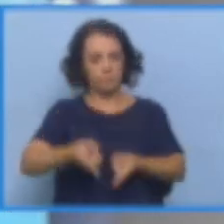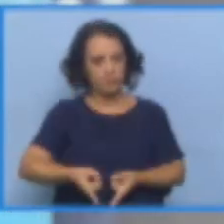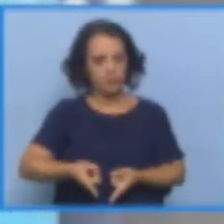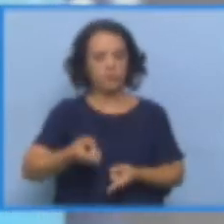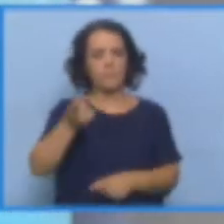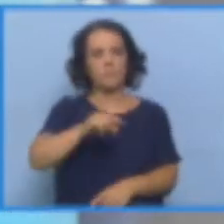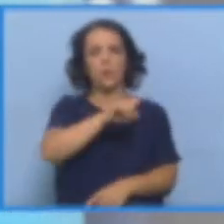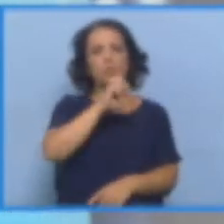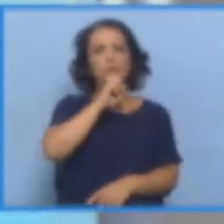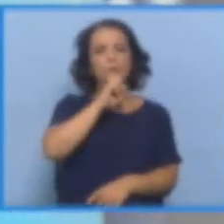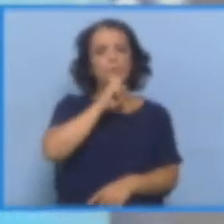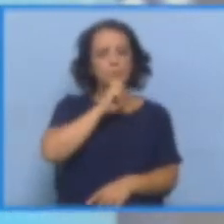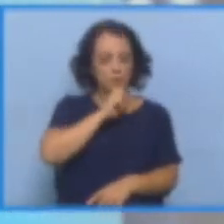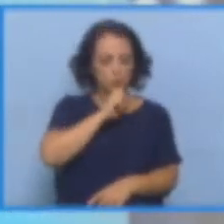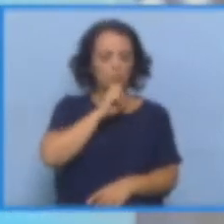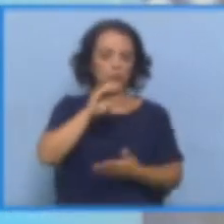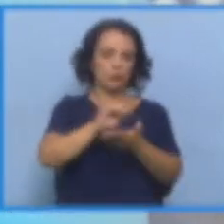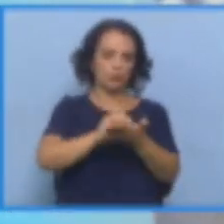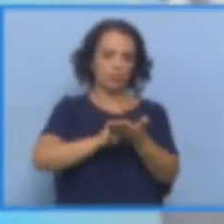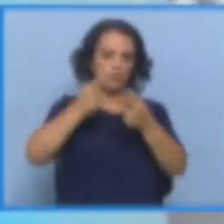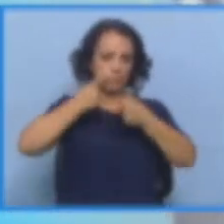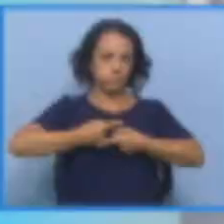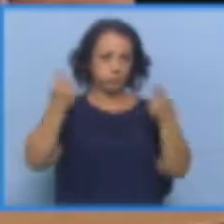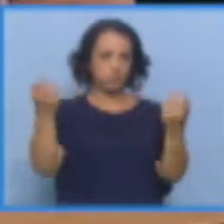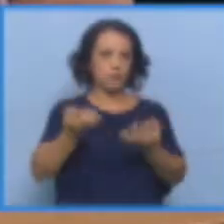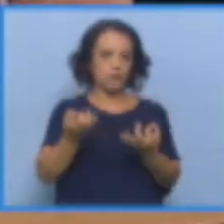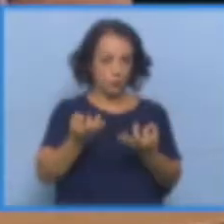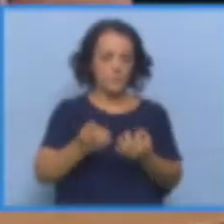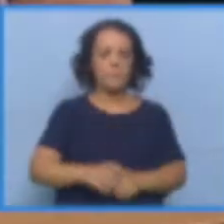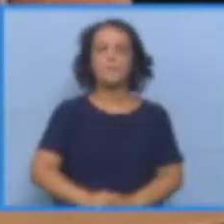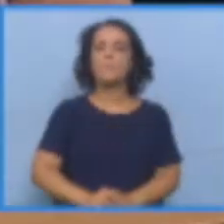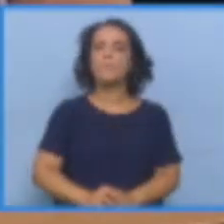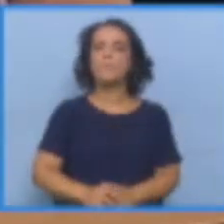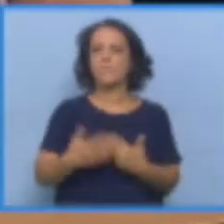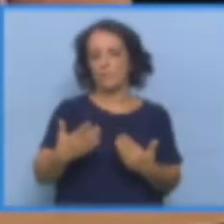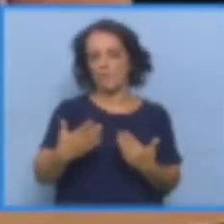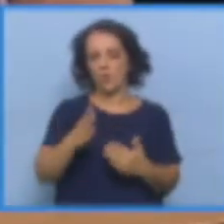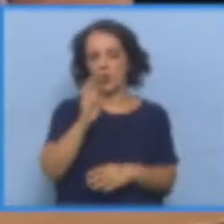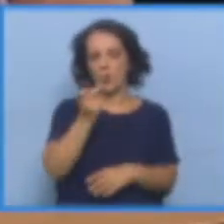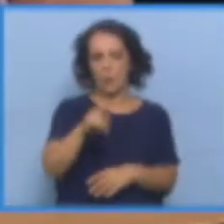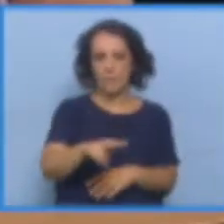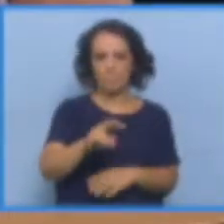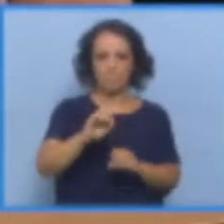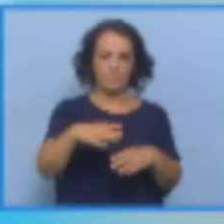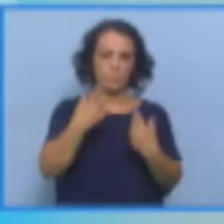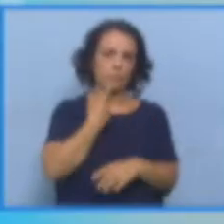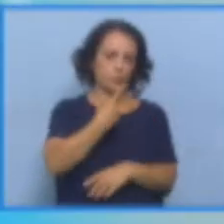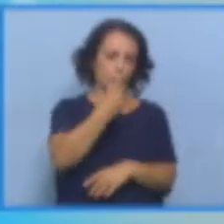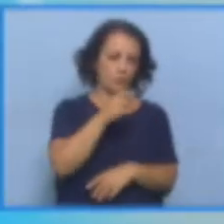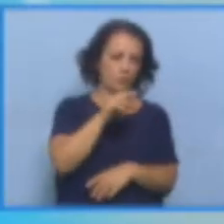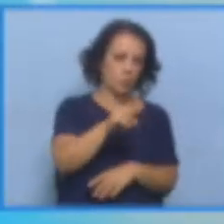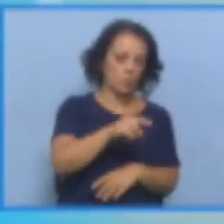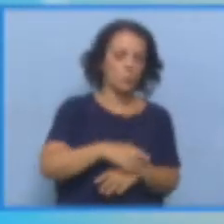os próprios bispos também emitiram uma nota pastoral. Entendo, começo, Juan Ambrósio, por si,